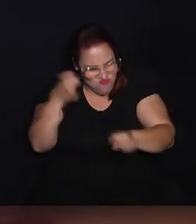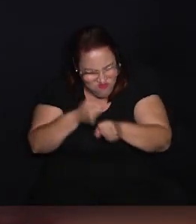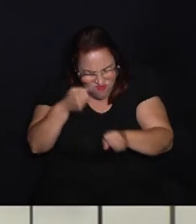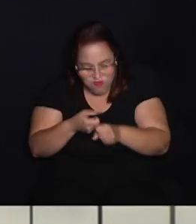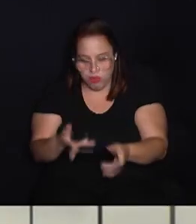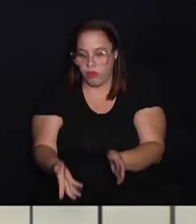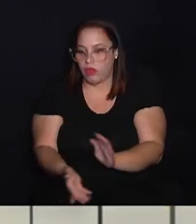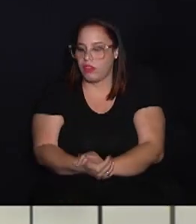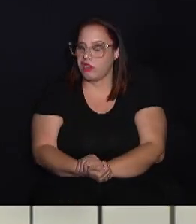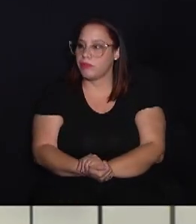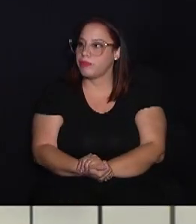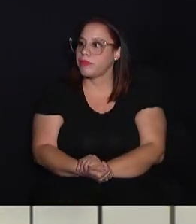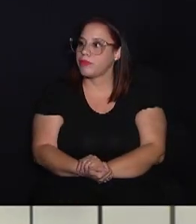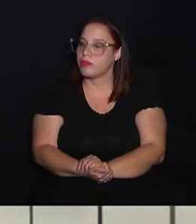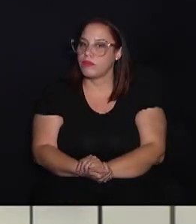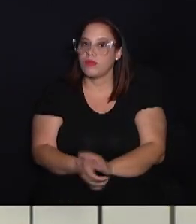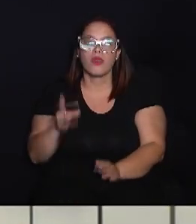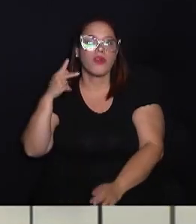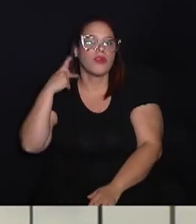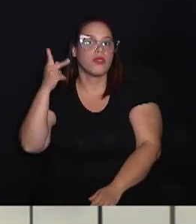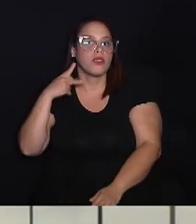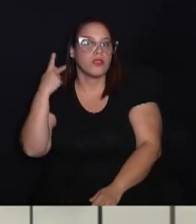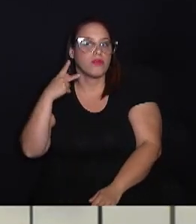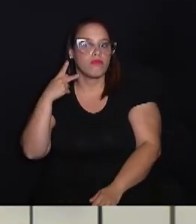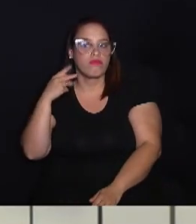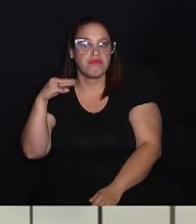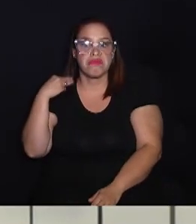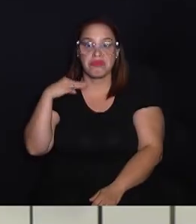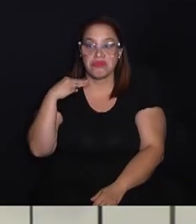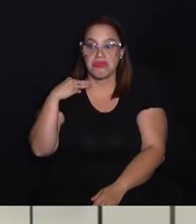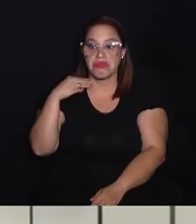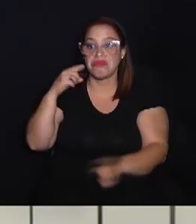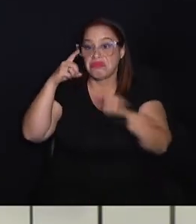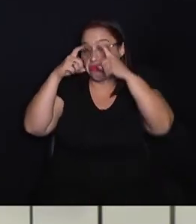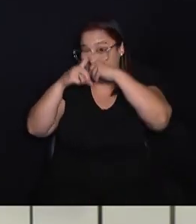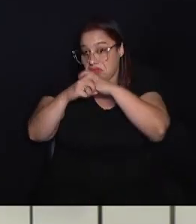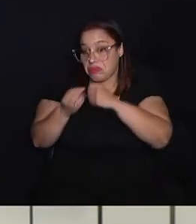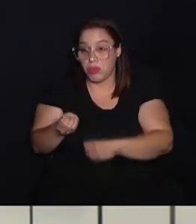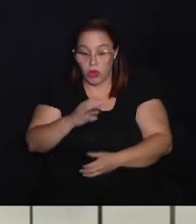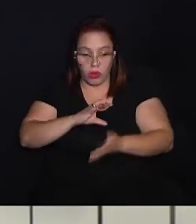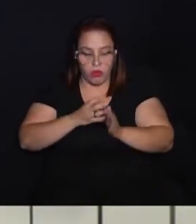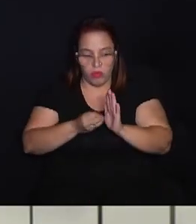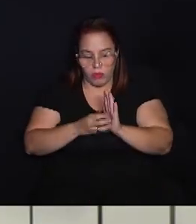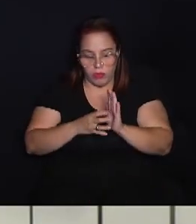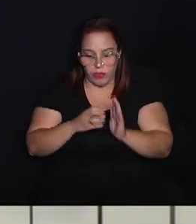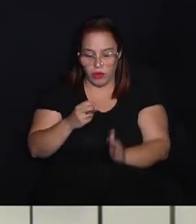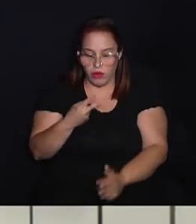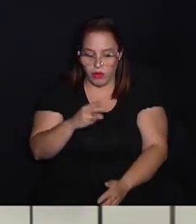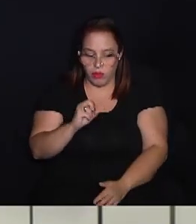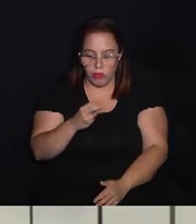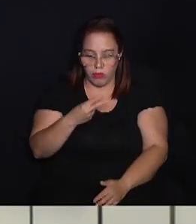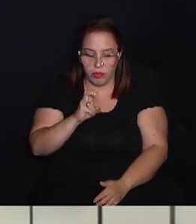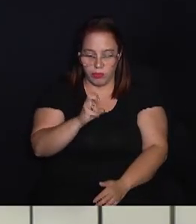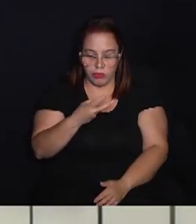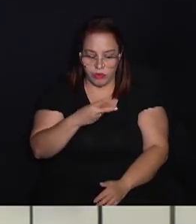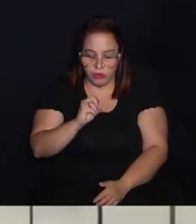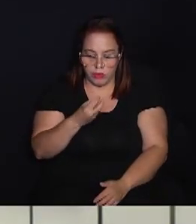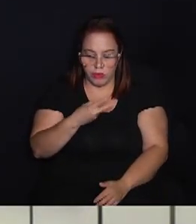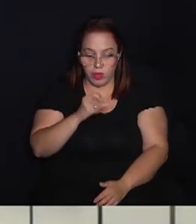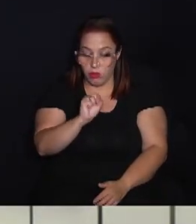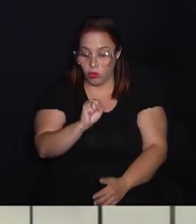momento de emergência climática. Então, a gente está vendo, todo mundo está vendo isso com o calor. Eu aposto que